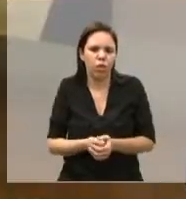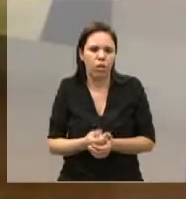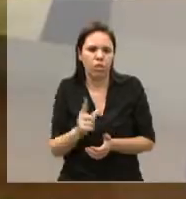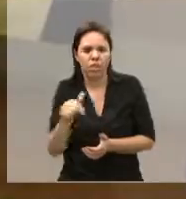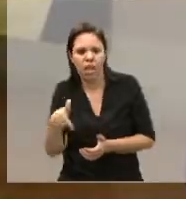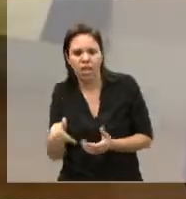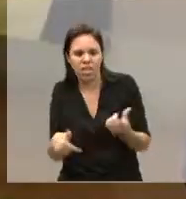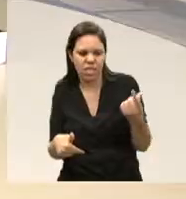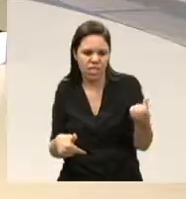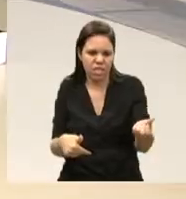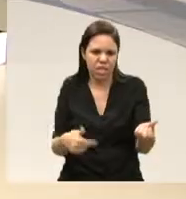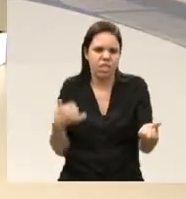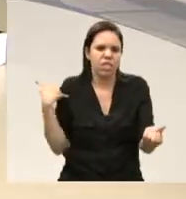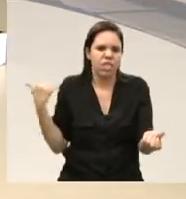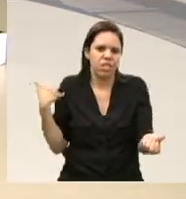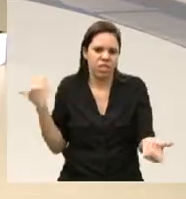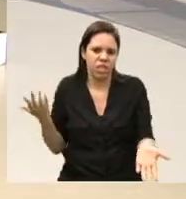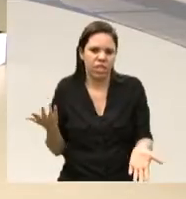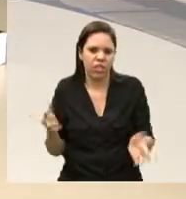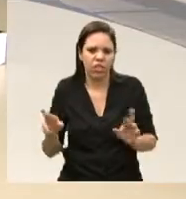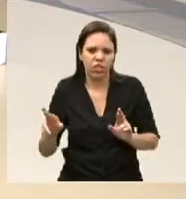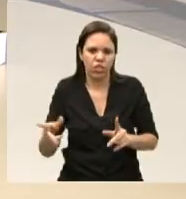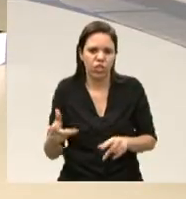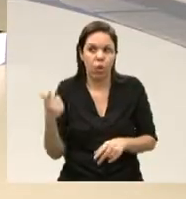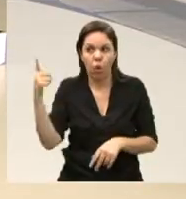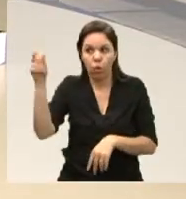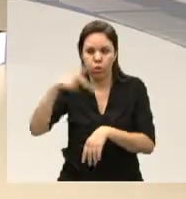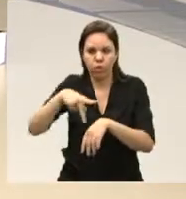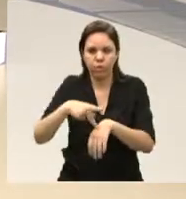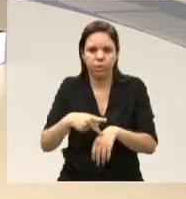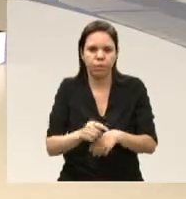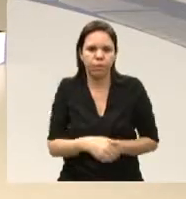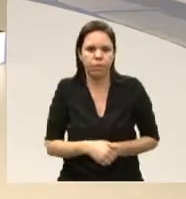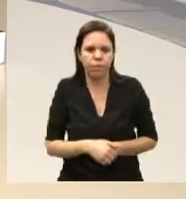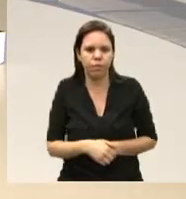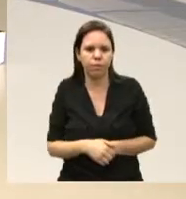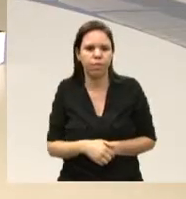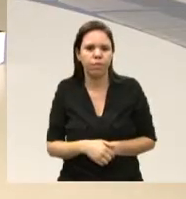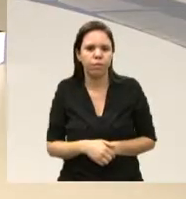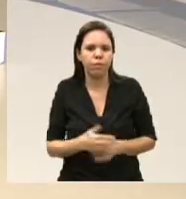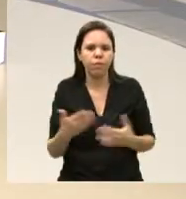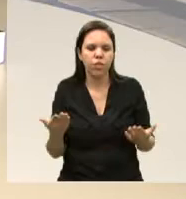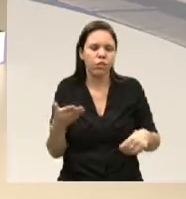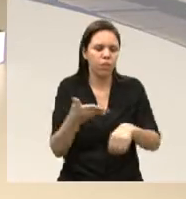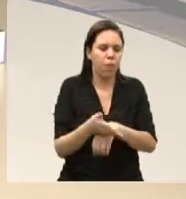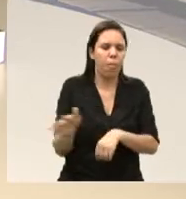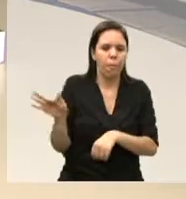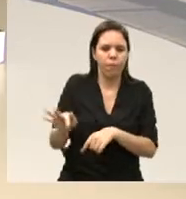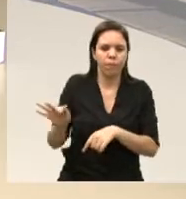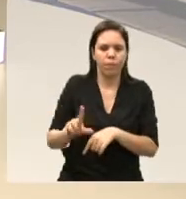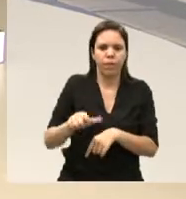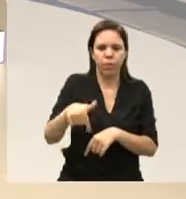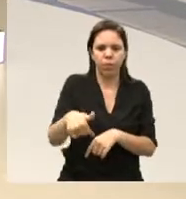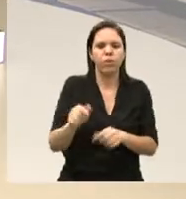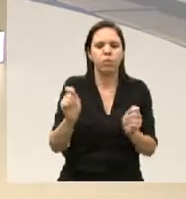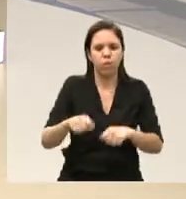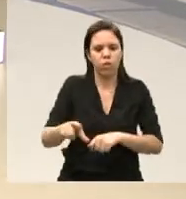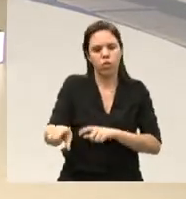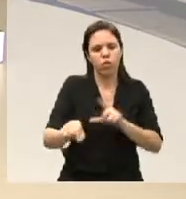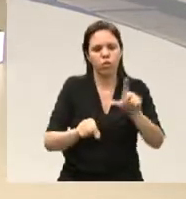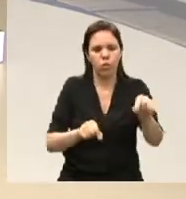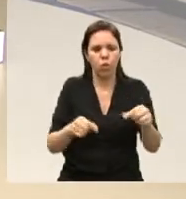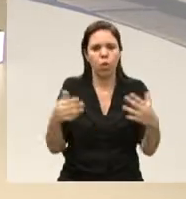17, exatamente. 16, né? Diferentemente de outros países, onde você, quando entra na universidade, depois você pode